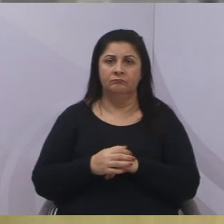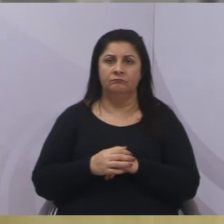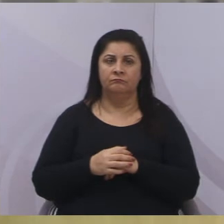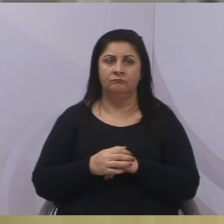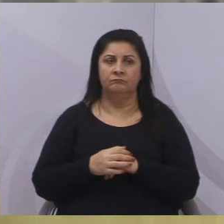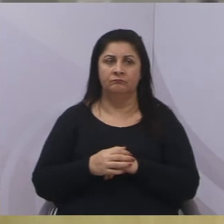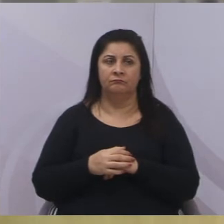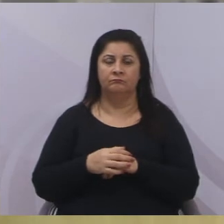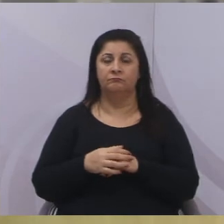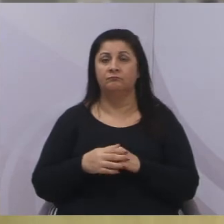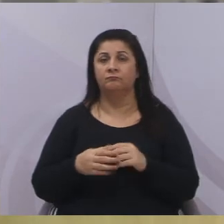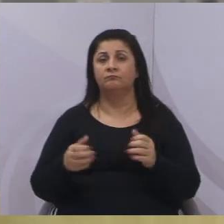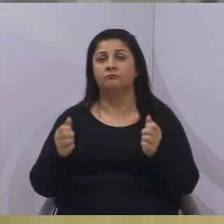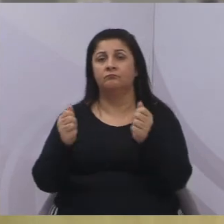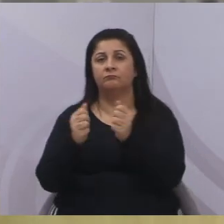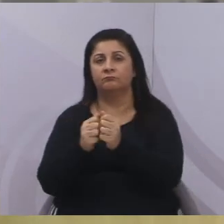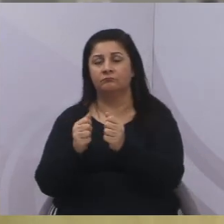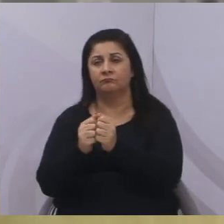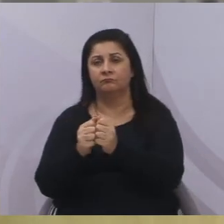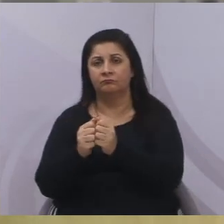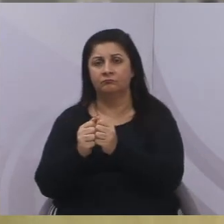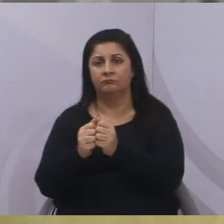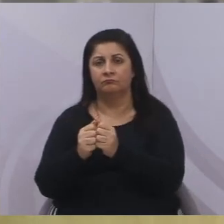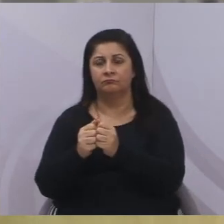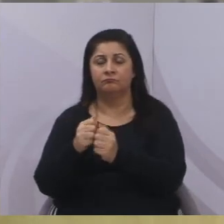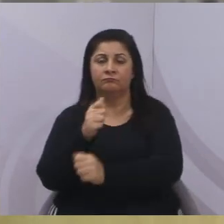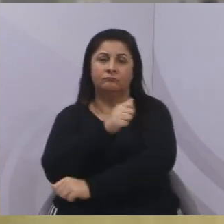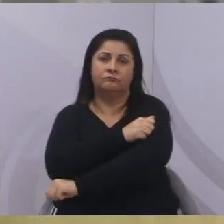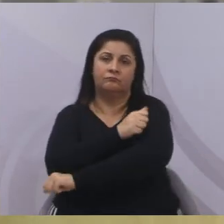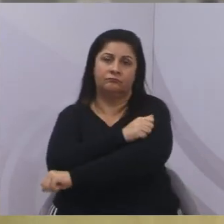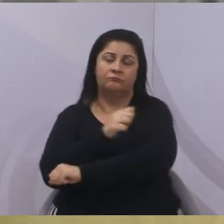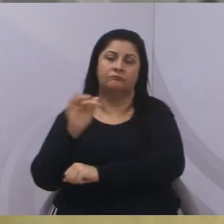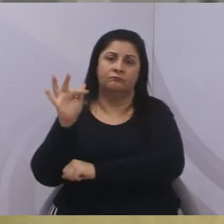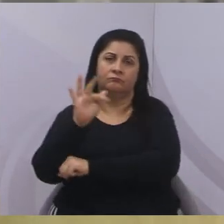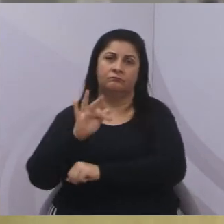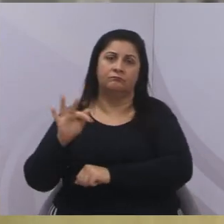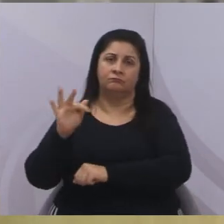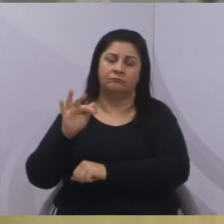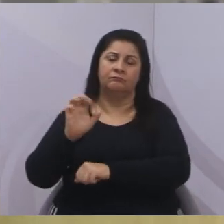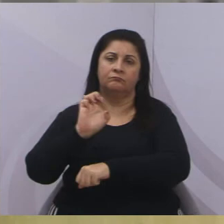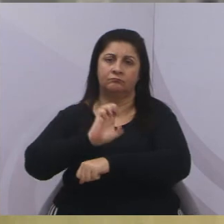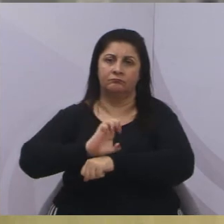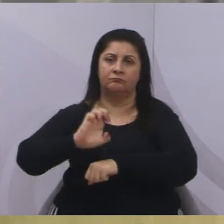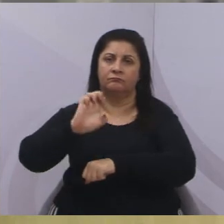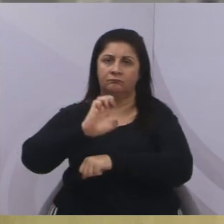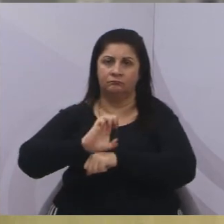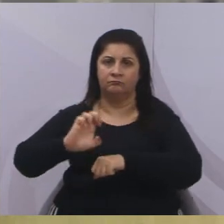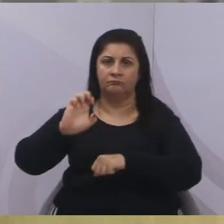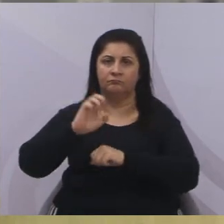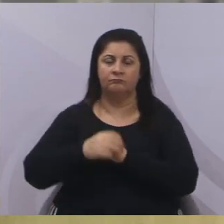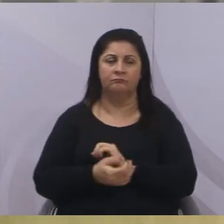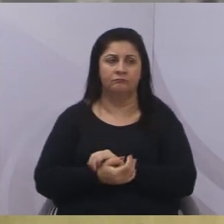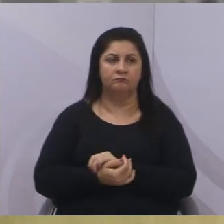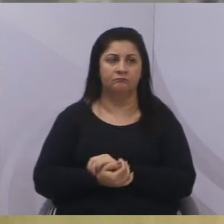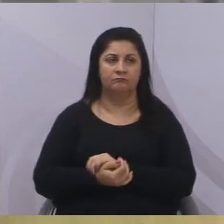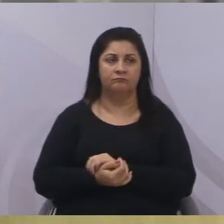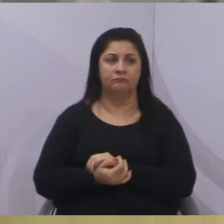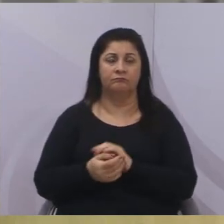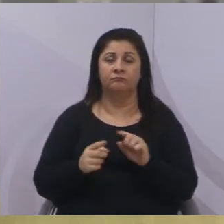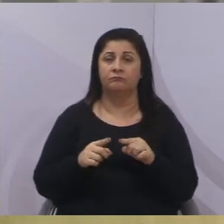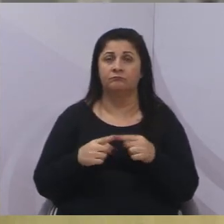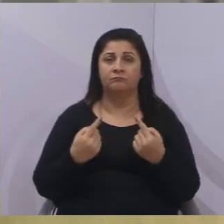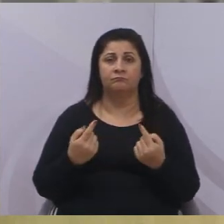também. E a Humanitas entrava no campo de estágio aí com os alunos. Como a gente